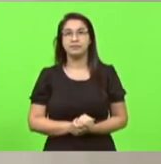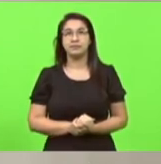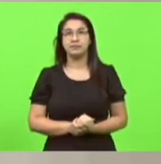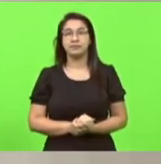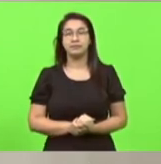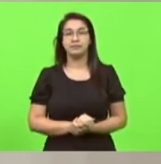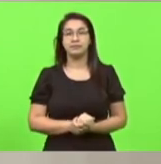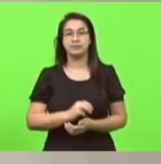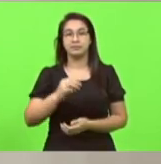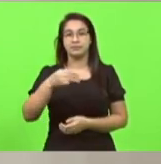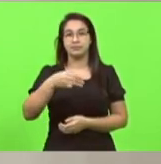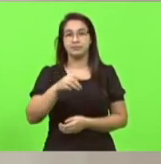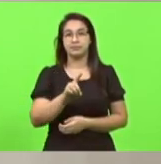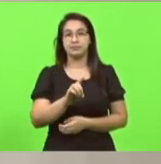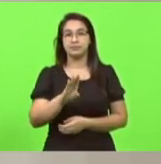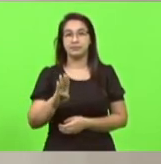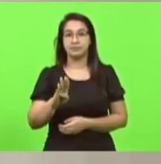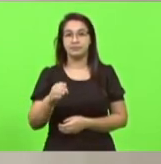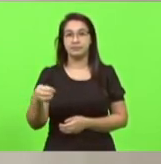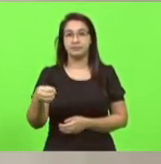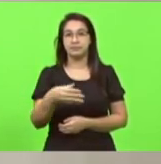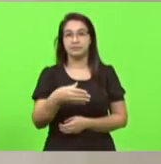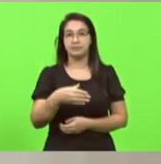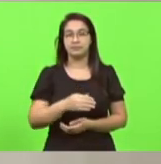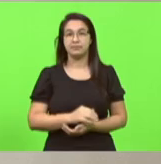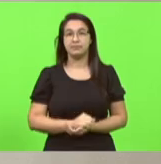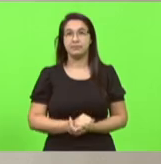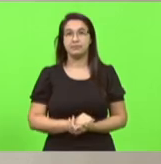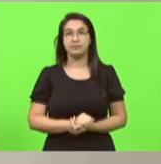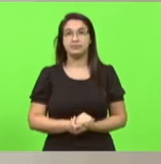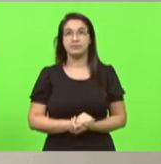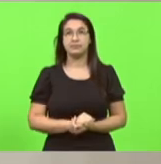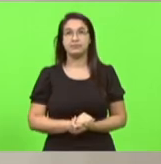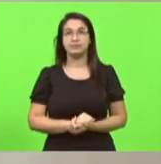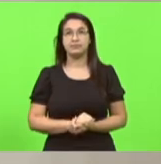Bloco MDB, Partido Novo.